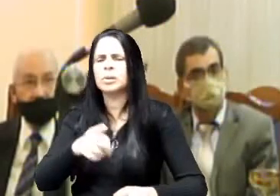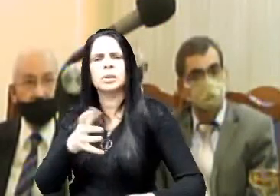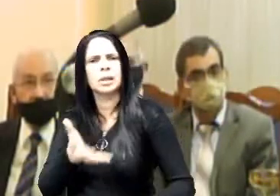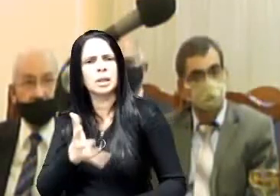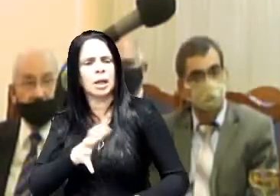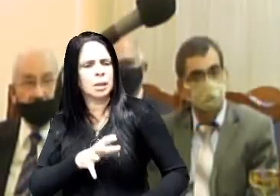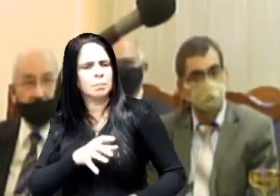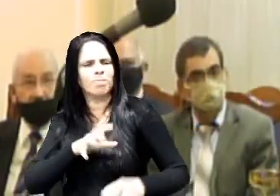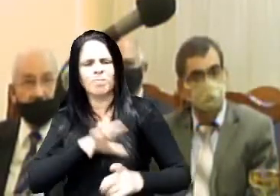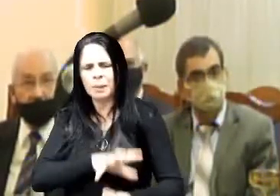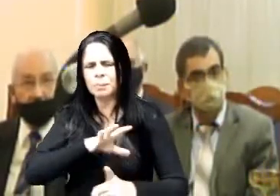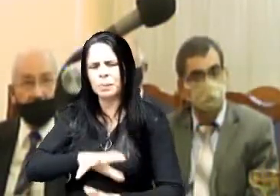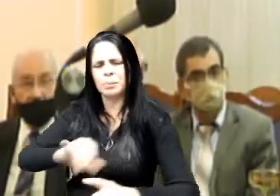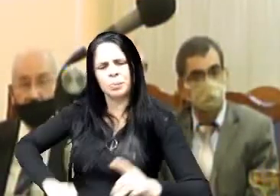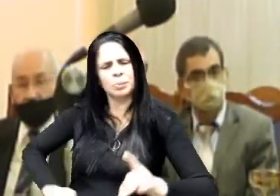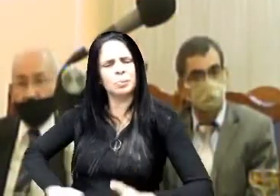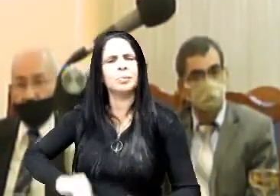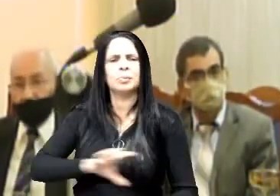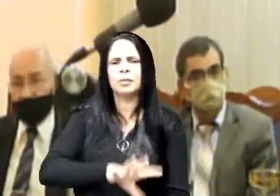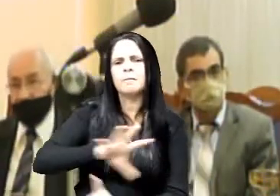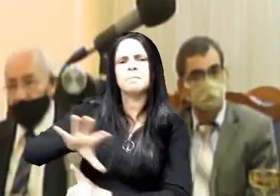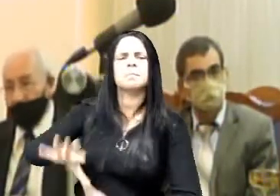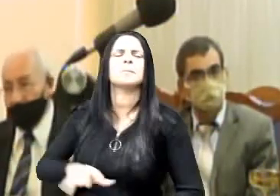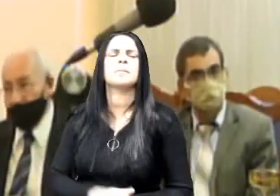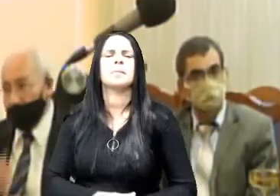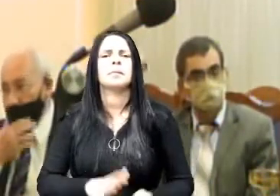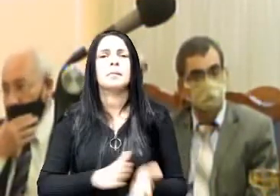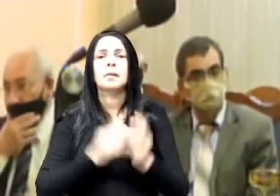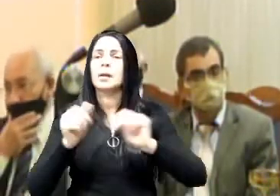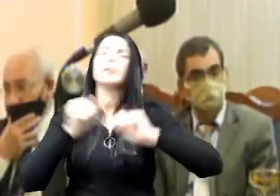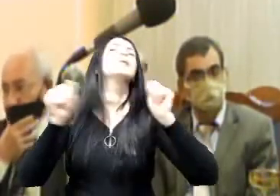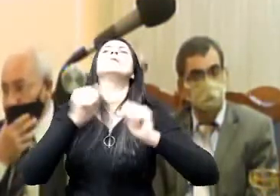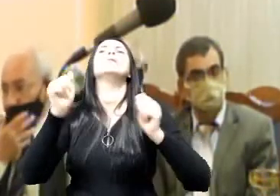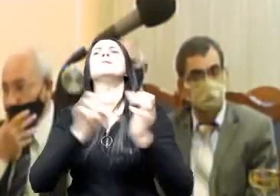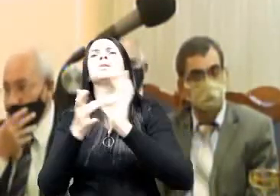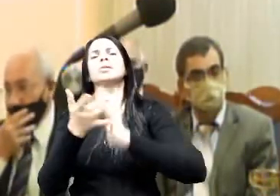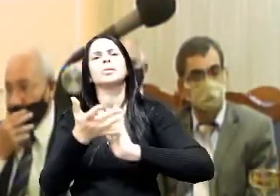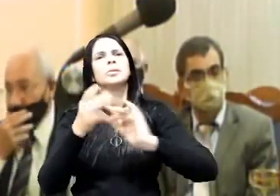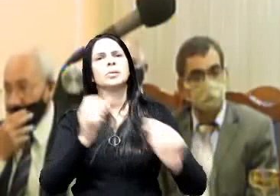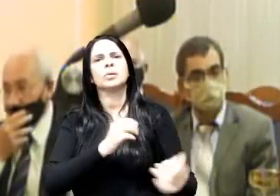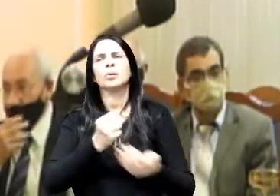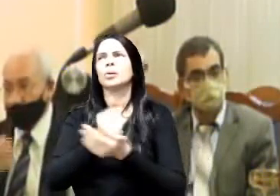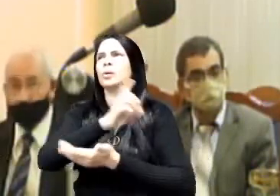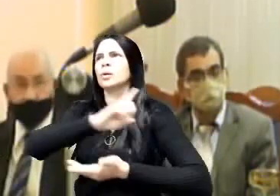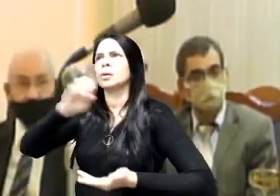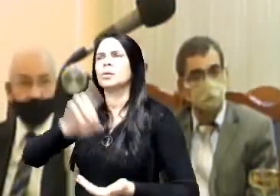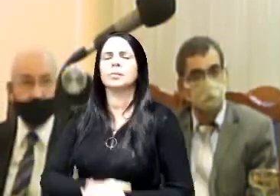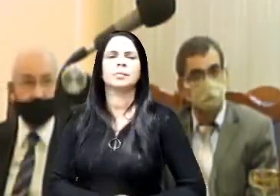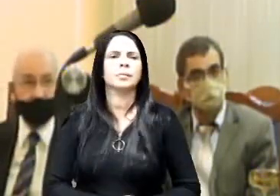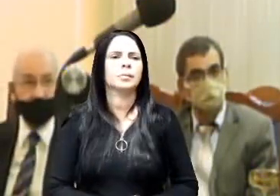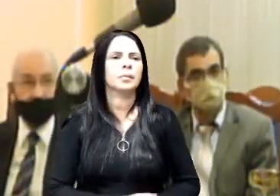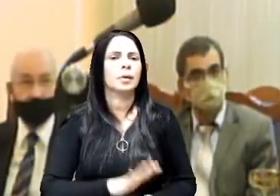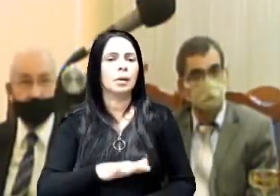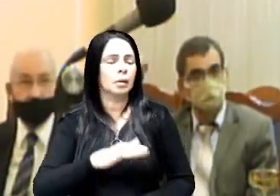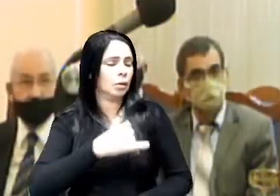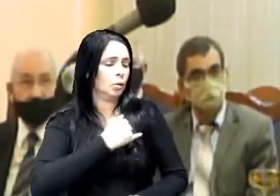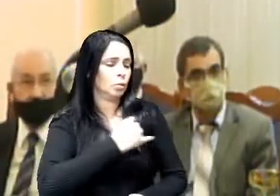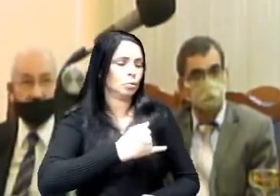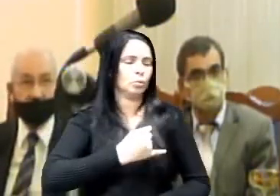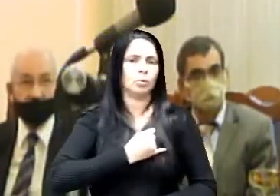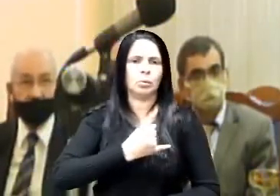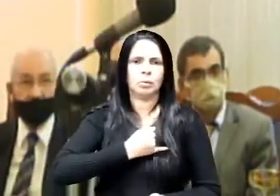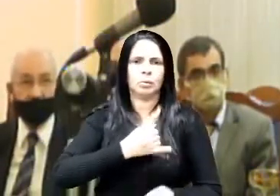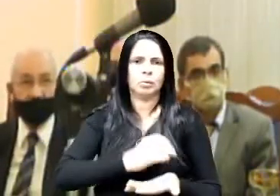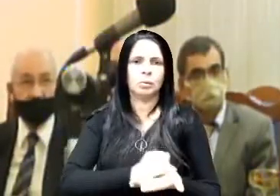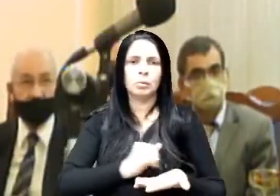perseguição. Aleluia, Jesus. Glória a Deus. João, na sua primeira epístola, 3:13, ele